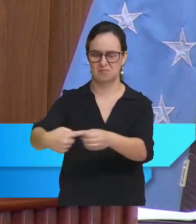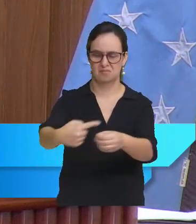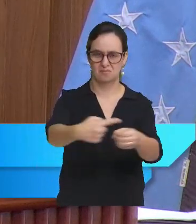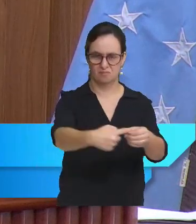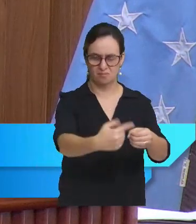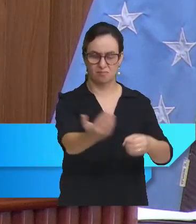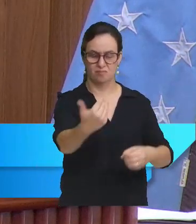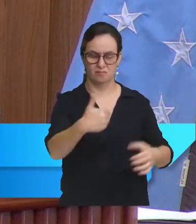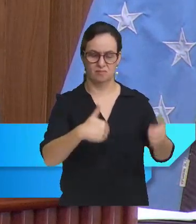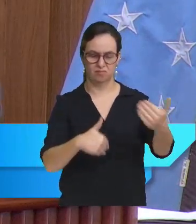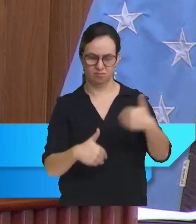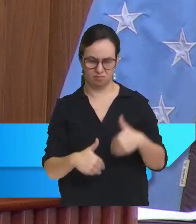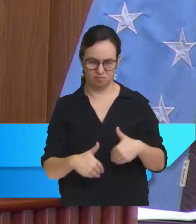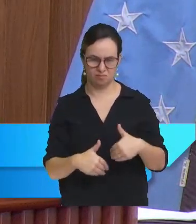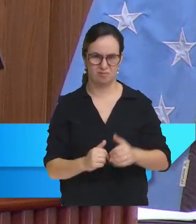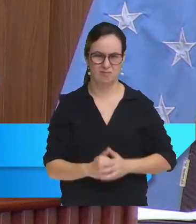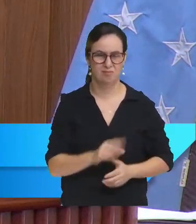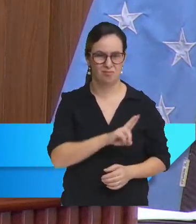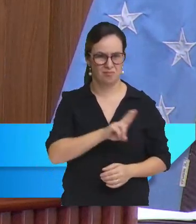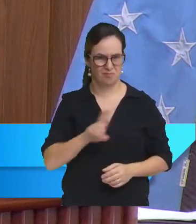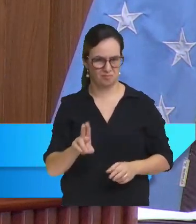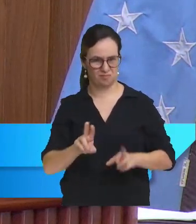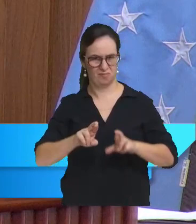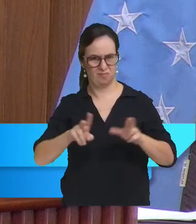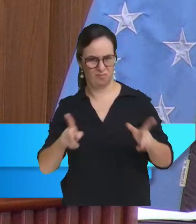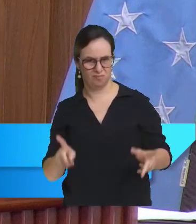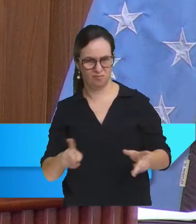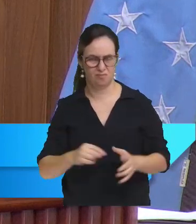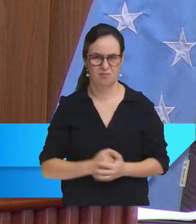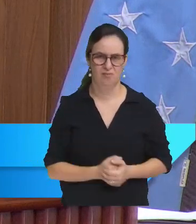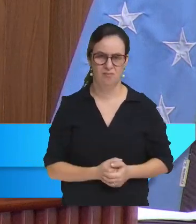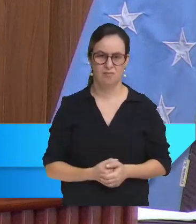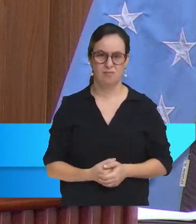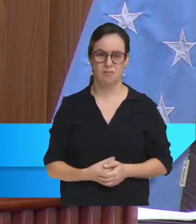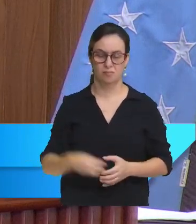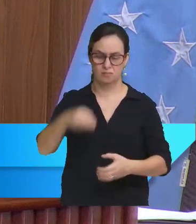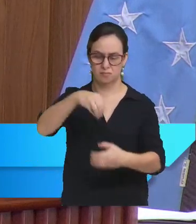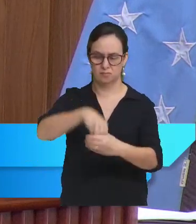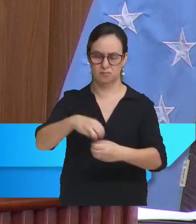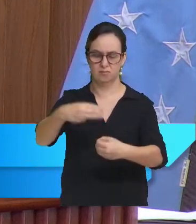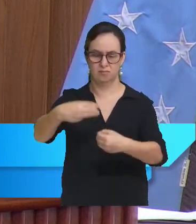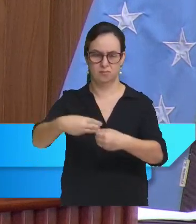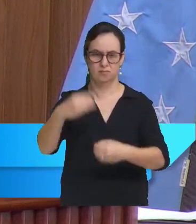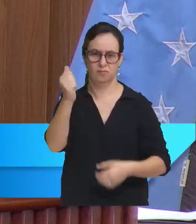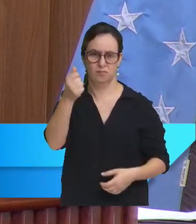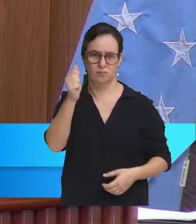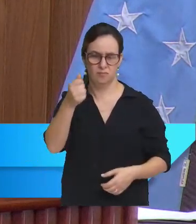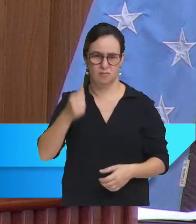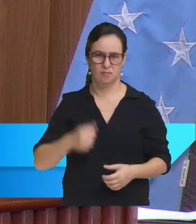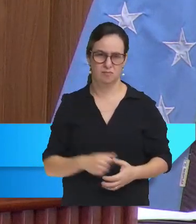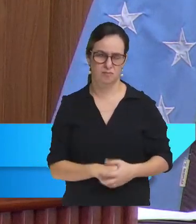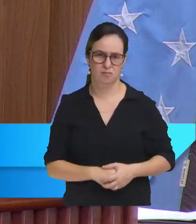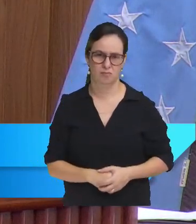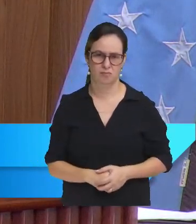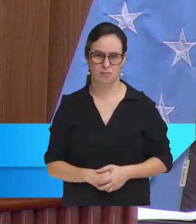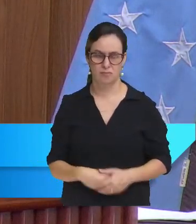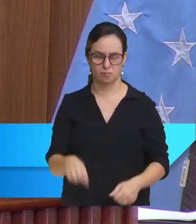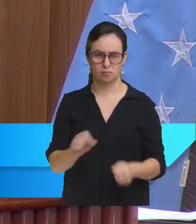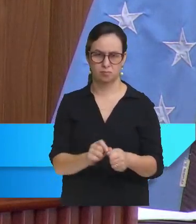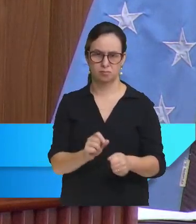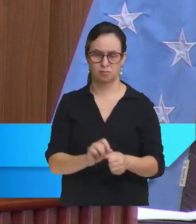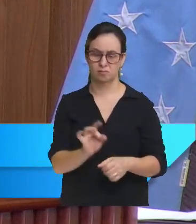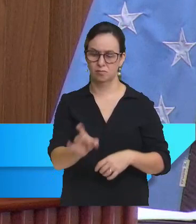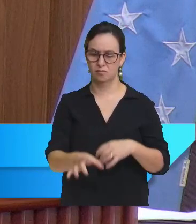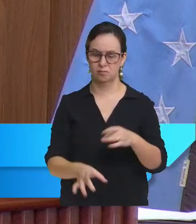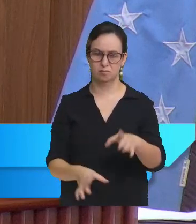Pedrinhas, Maracaí, Chapéu, enfim, todas as nossas cidades, para o município de Assis, para atrair, para aquecer o nosso comércio. Então, a